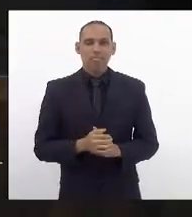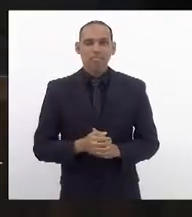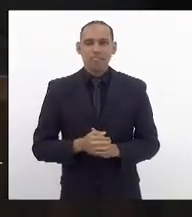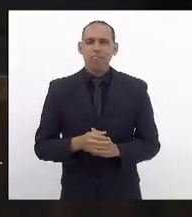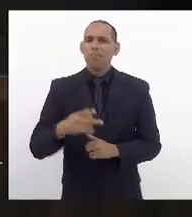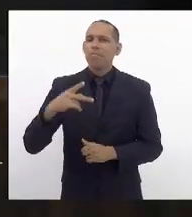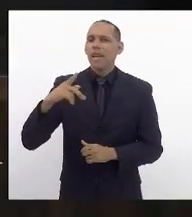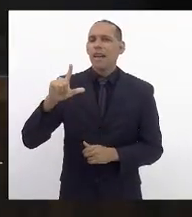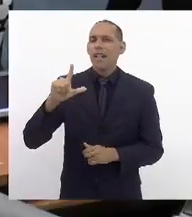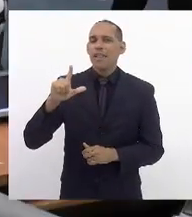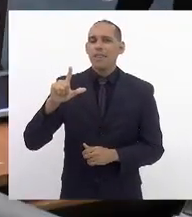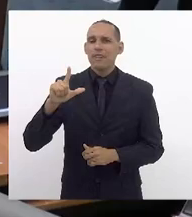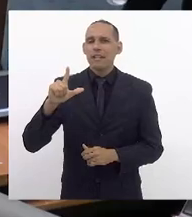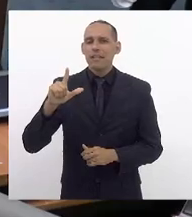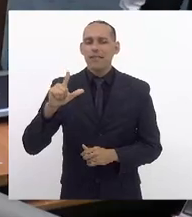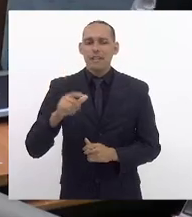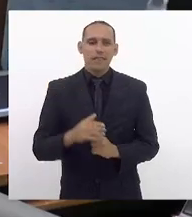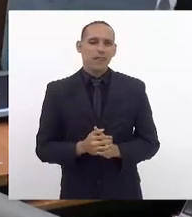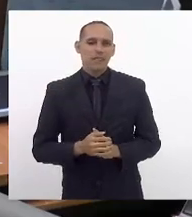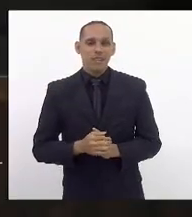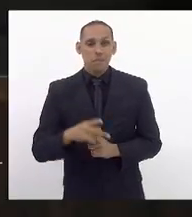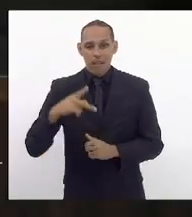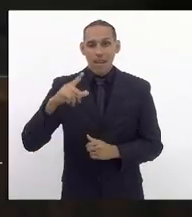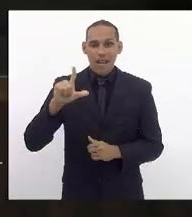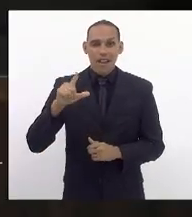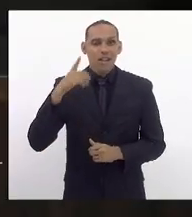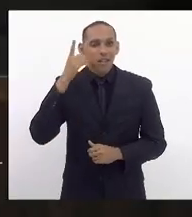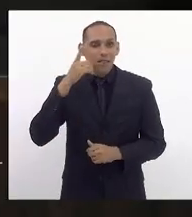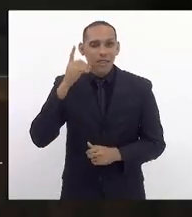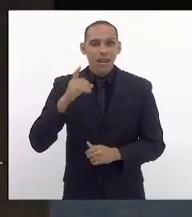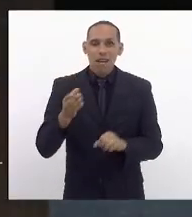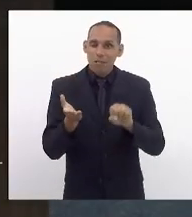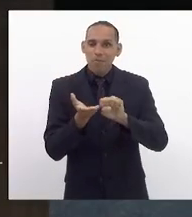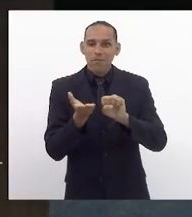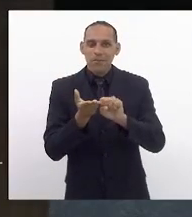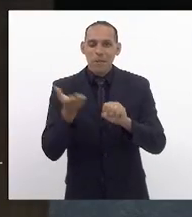Pelo? PL. PL,